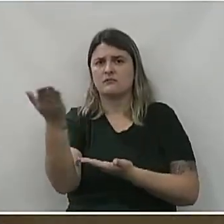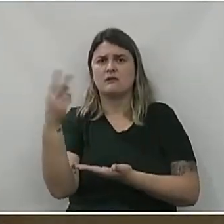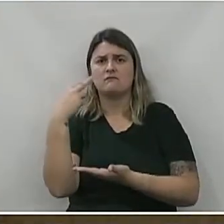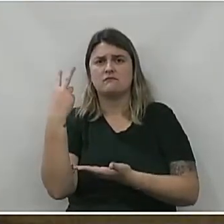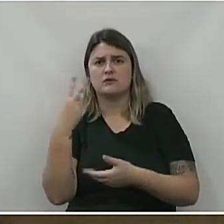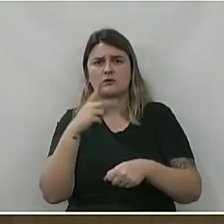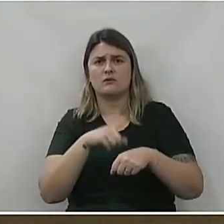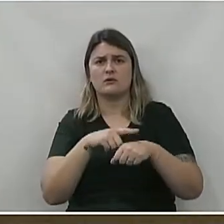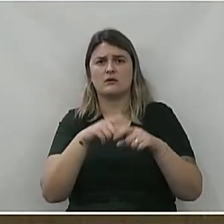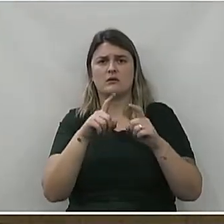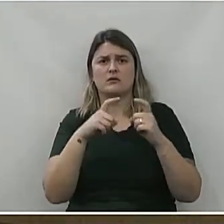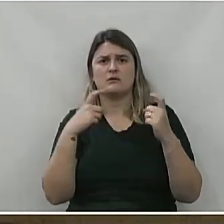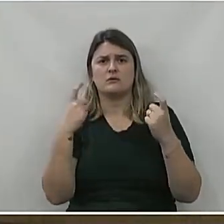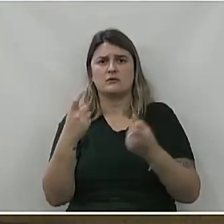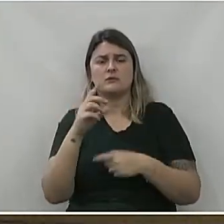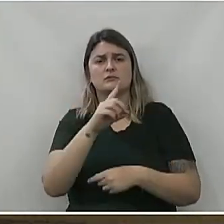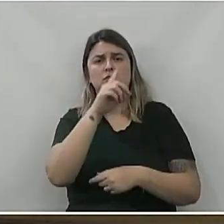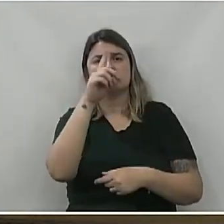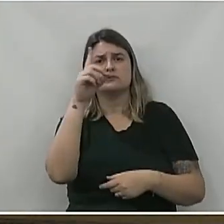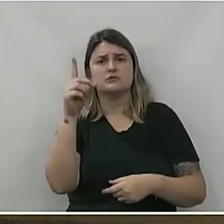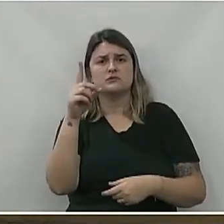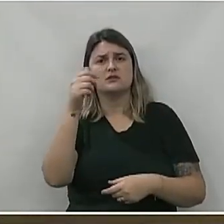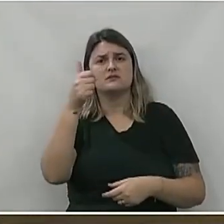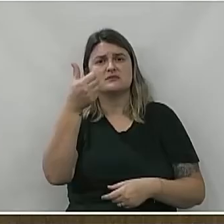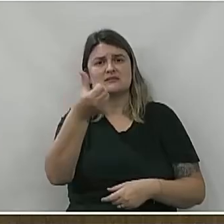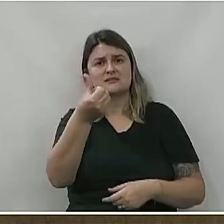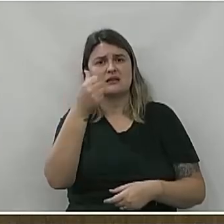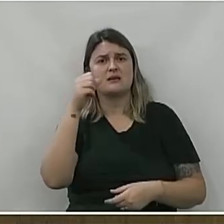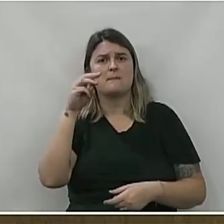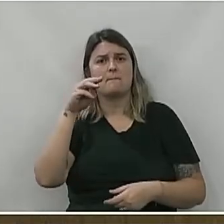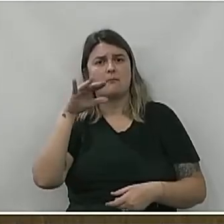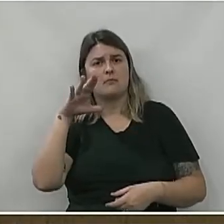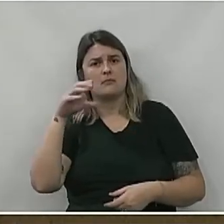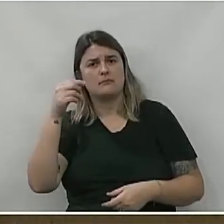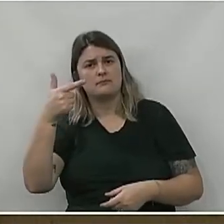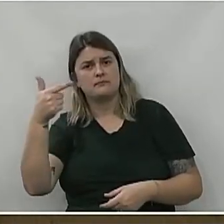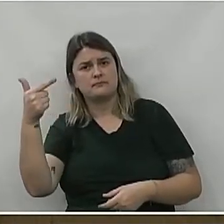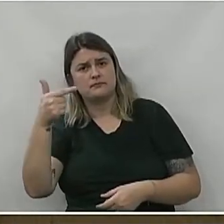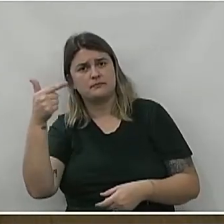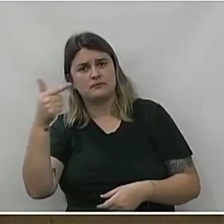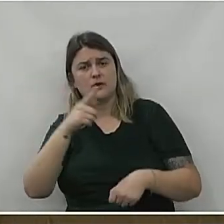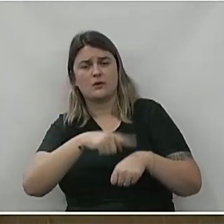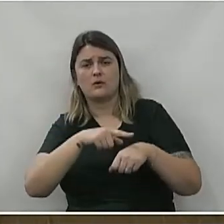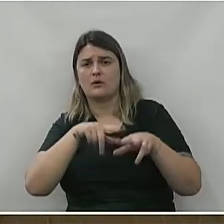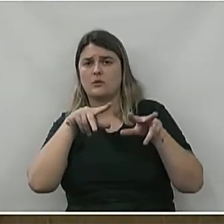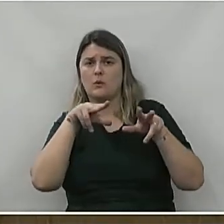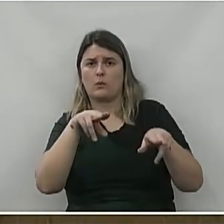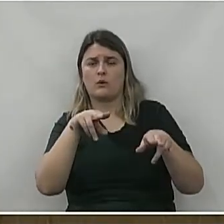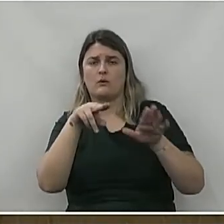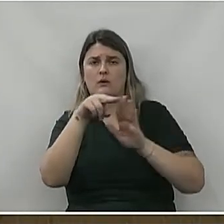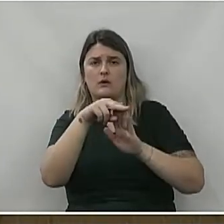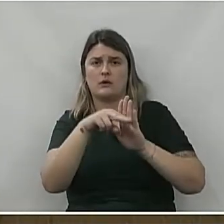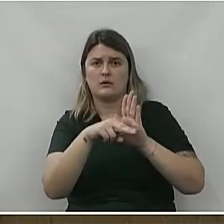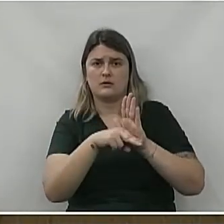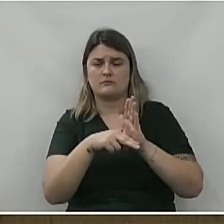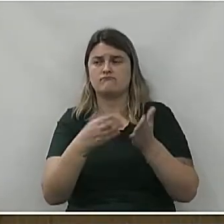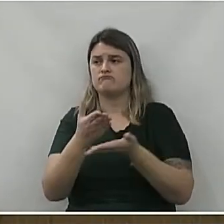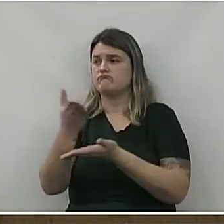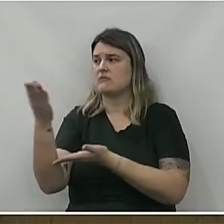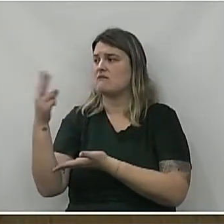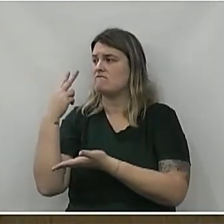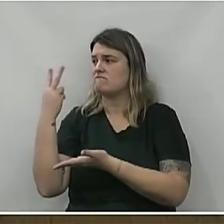vereadores. A próxima reunião ordinária será no dia 16 de maio de 2022, em horário regimental.